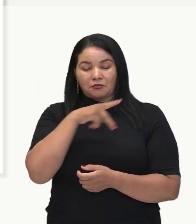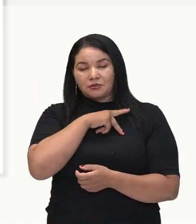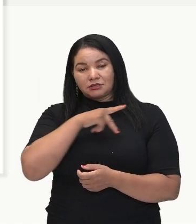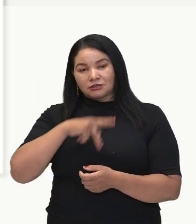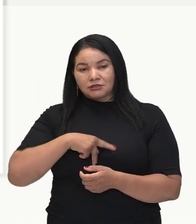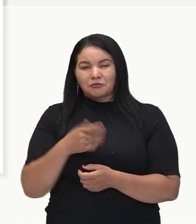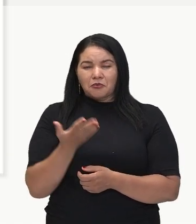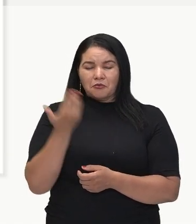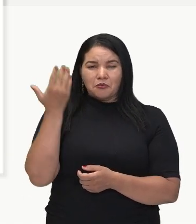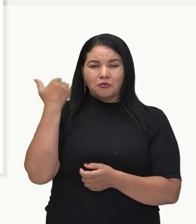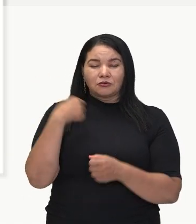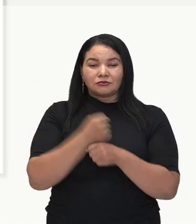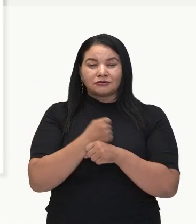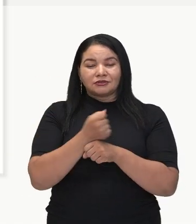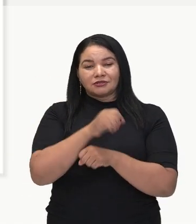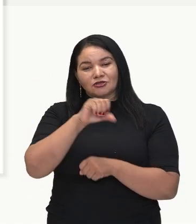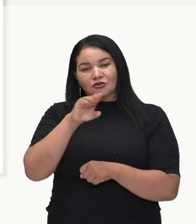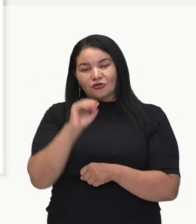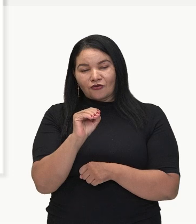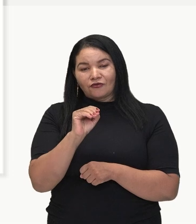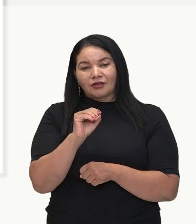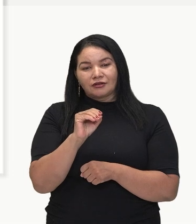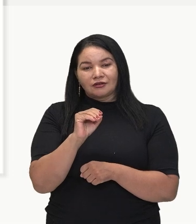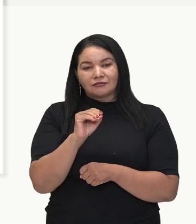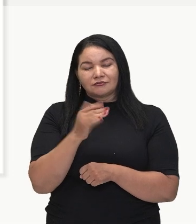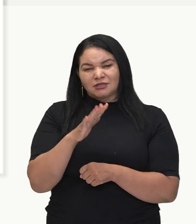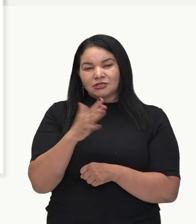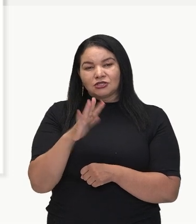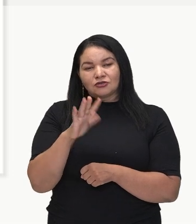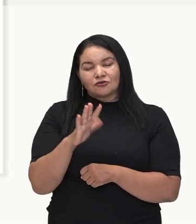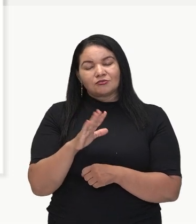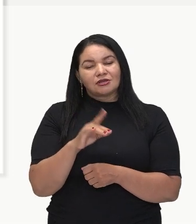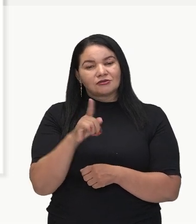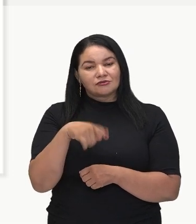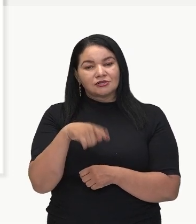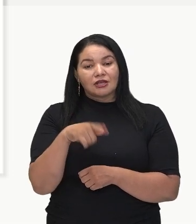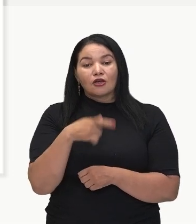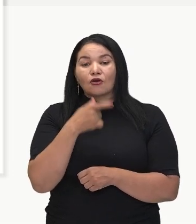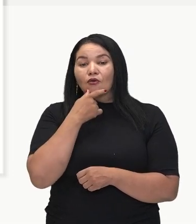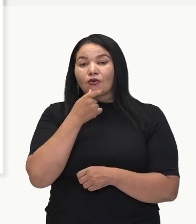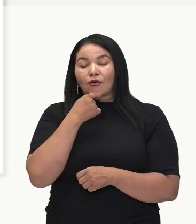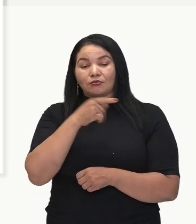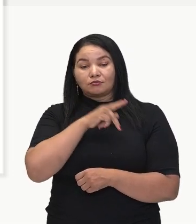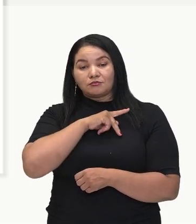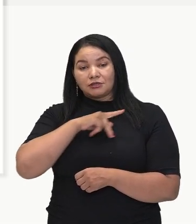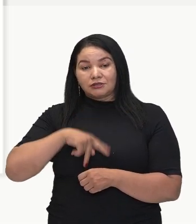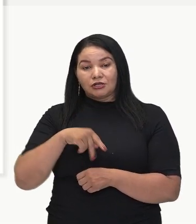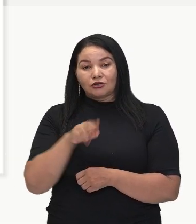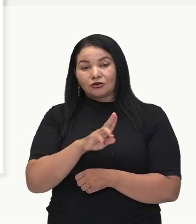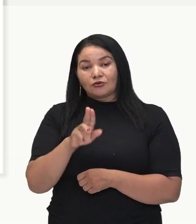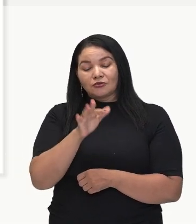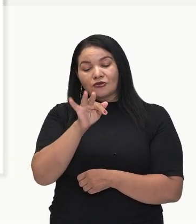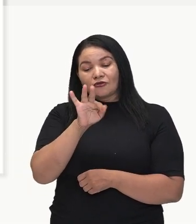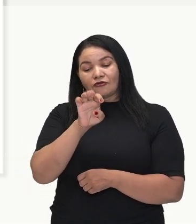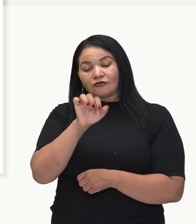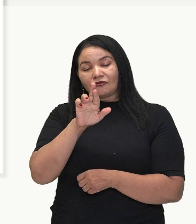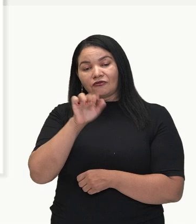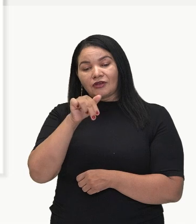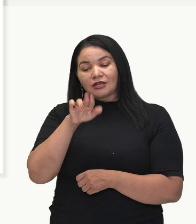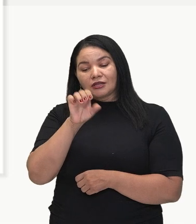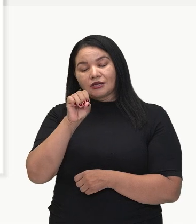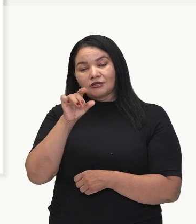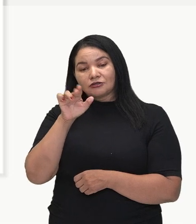lá nos anos 90, se eu não me engano, anos 90, exatamente. O nome dele era Fernando Henrique